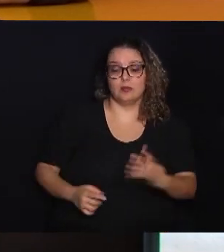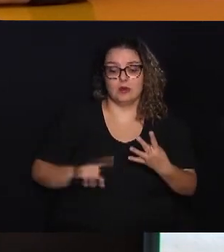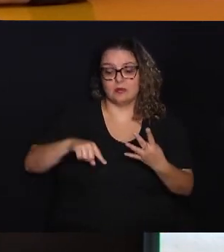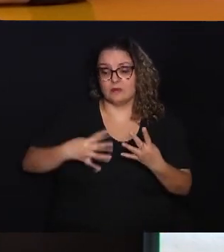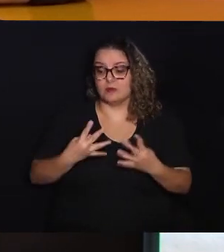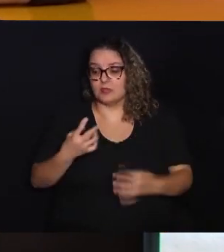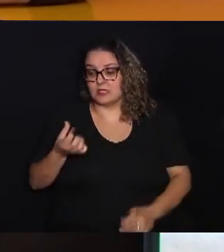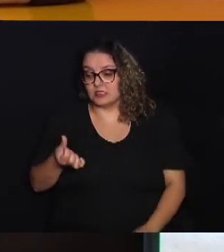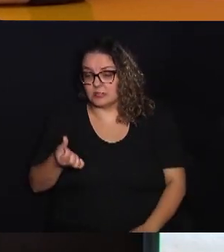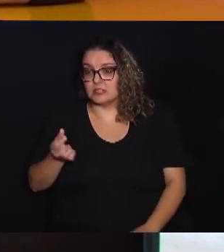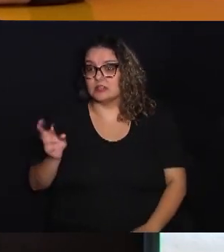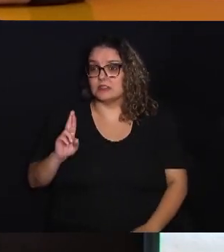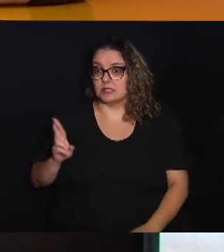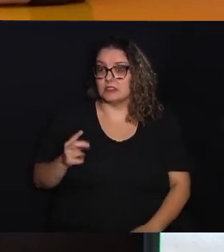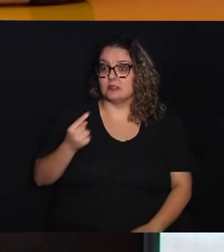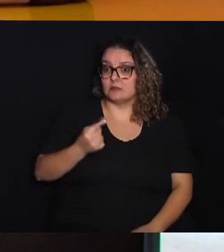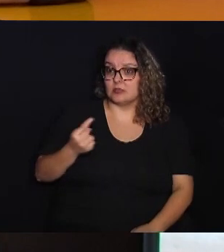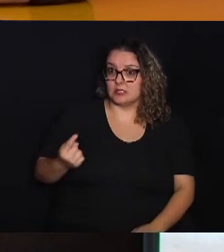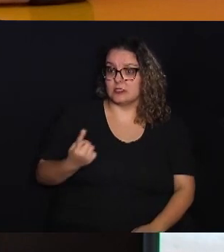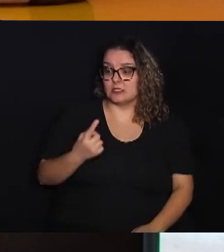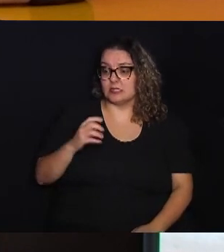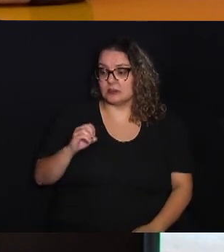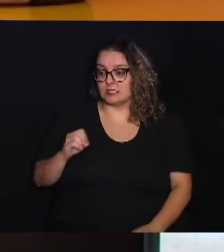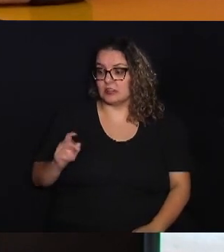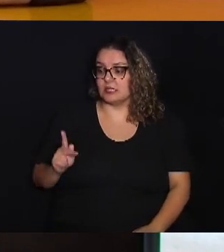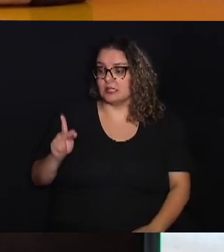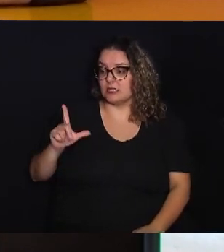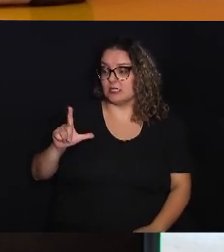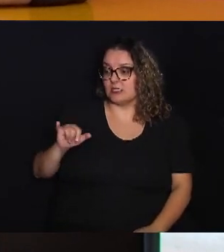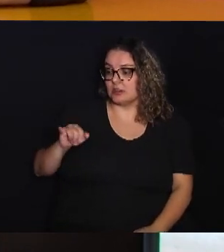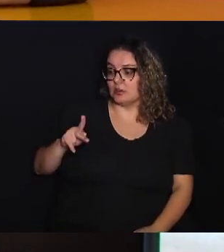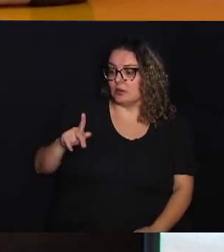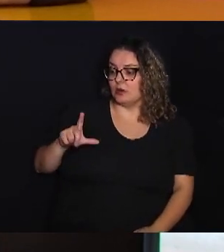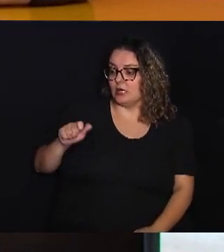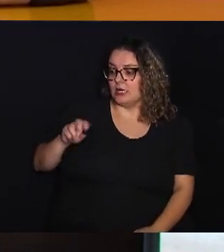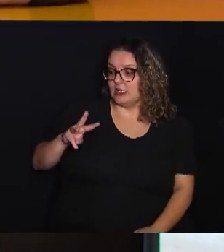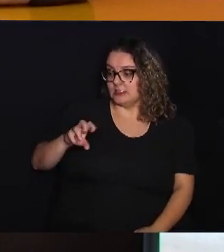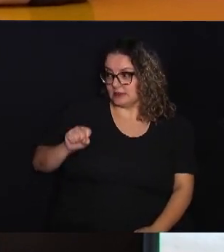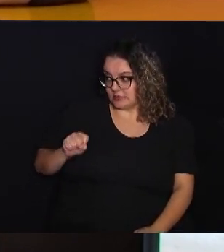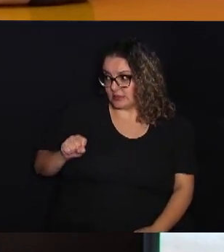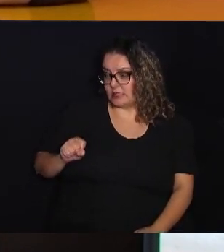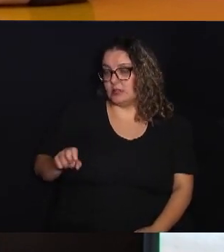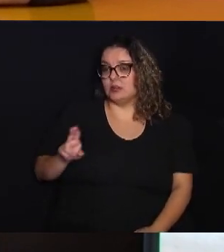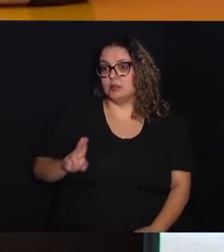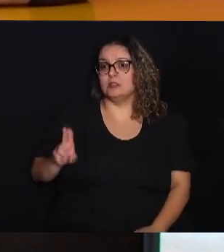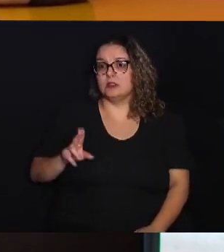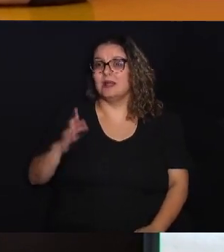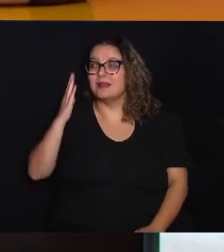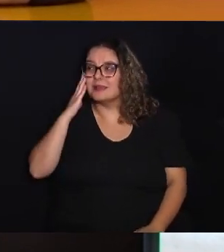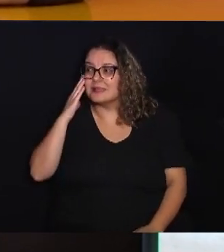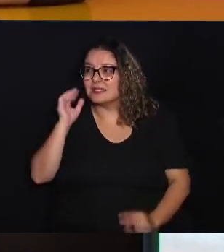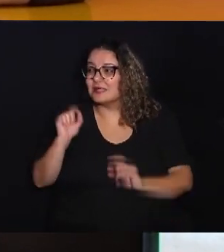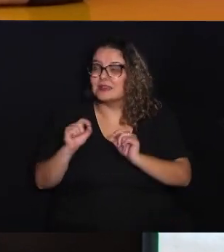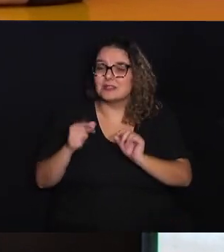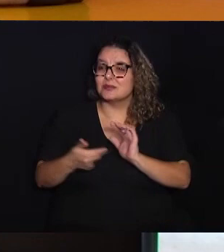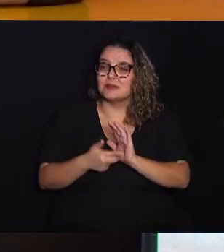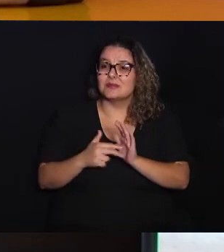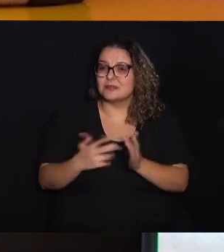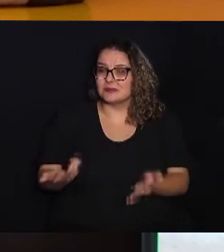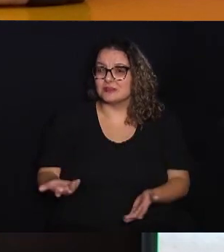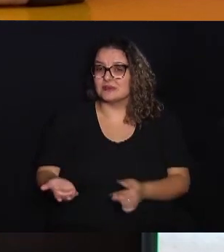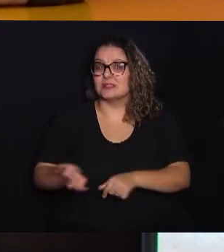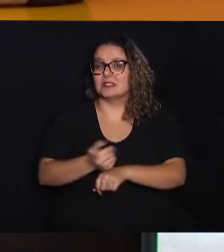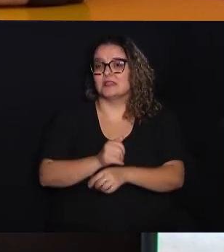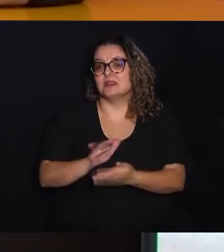de R$ 4,46 para cada 100 kWh consumidos. Então a pessoa entender o que é